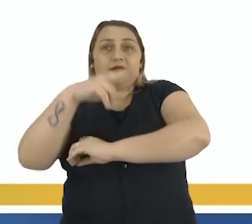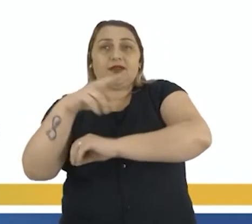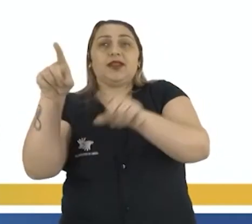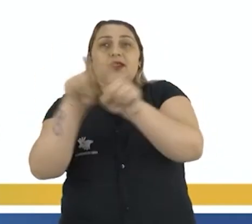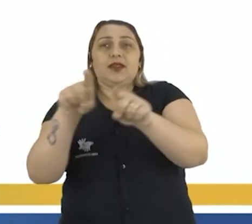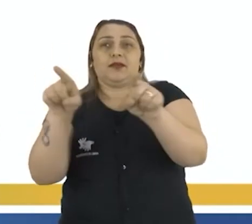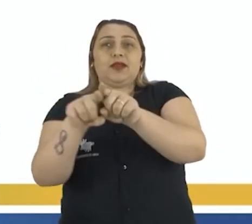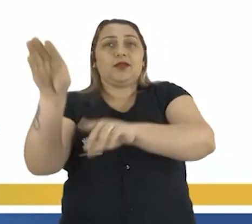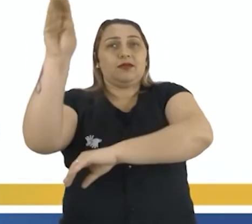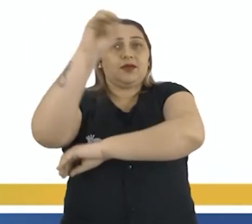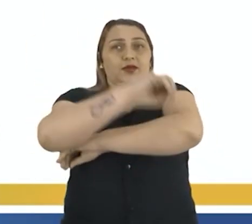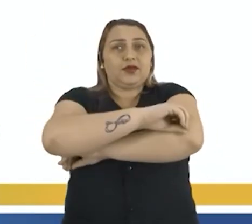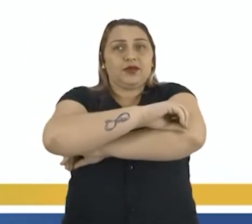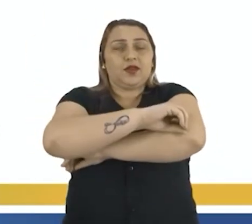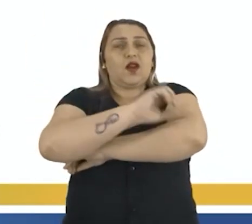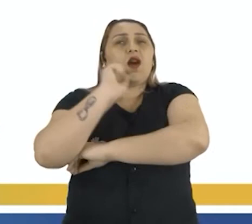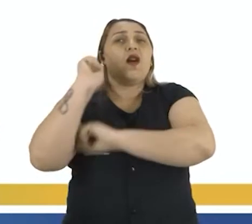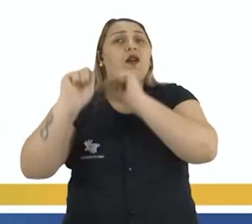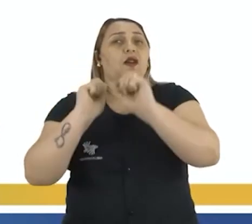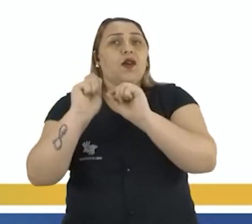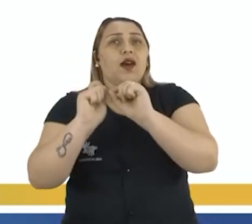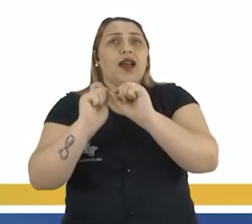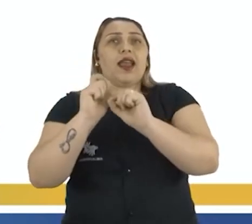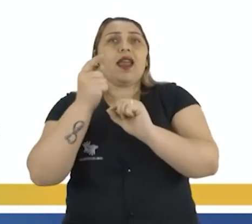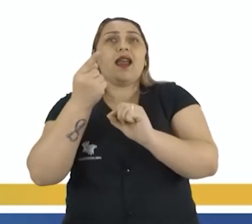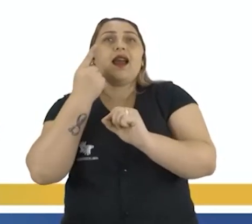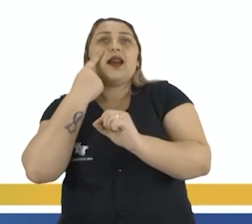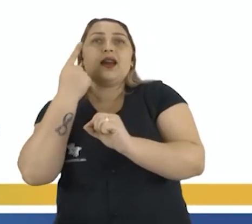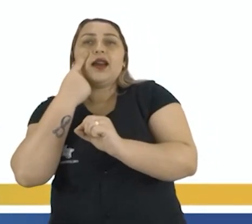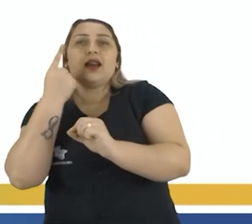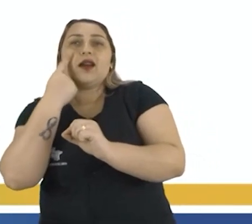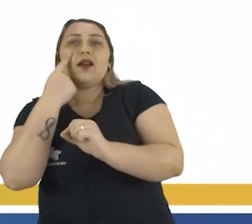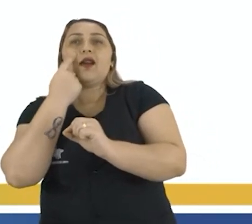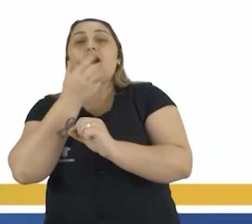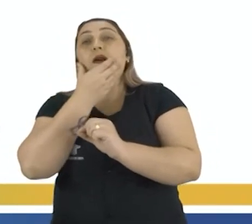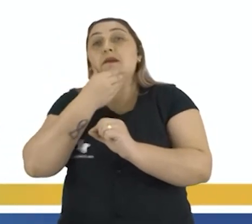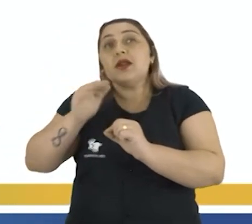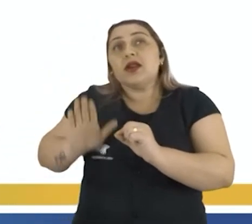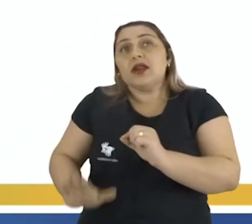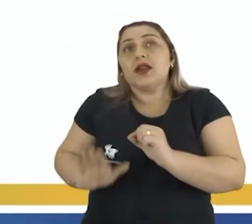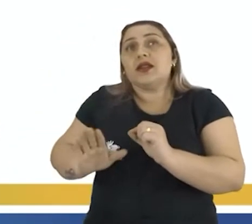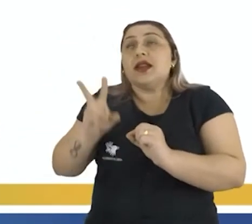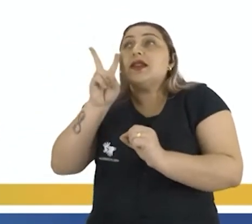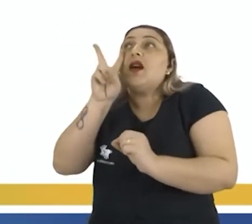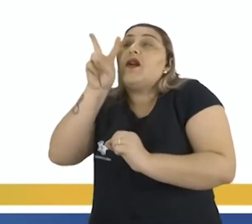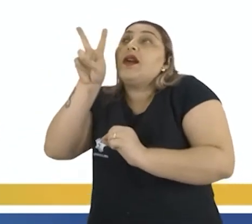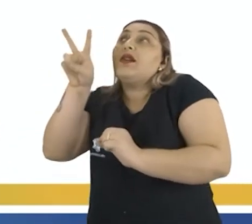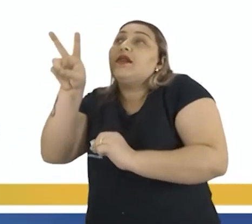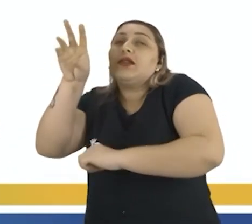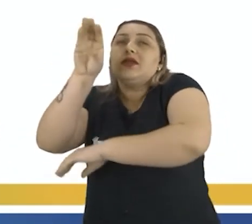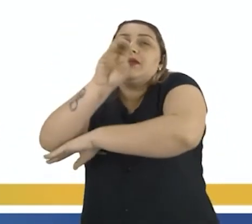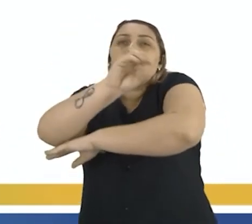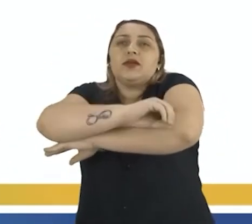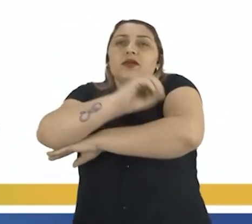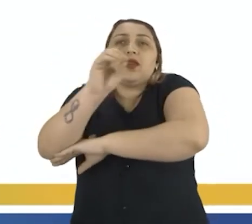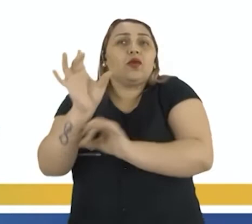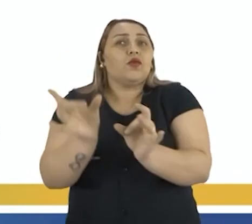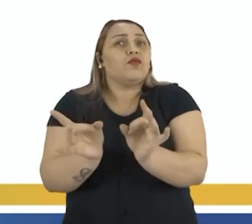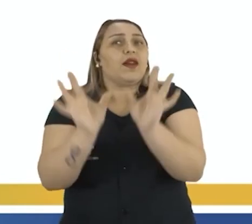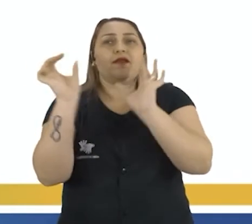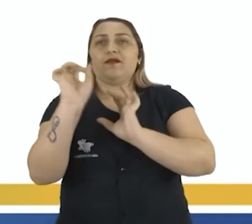também. Olha só, nesse quadrinho o autor brincou com o sentido de um verbo. Qual foi o verbo?